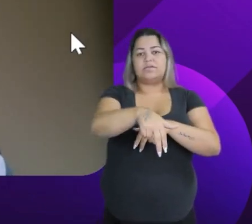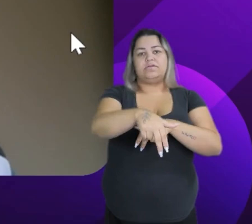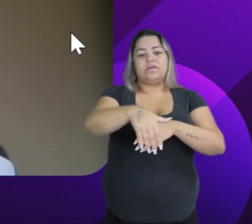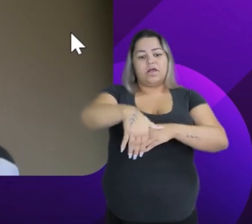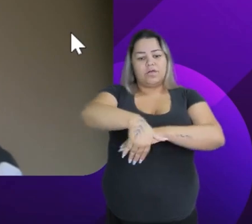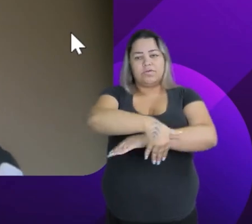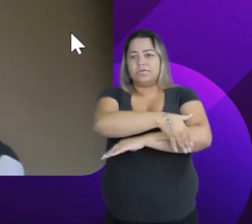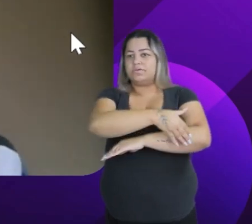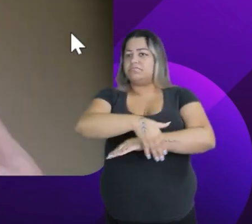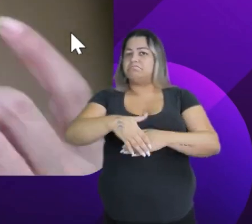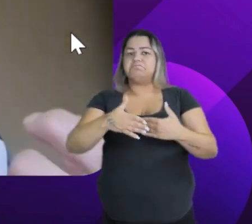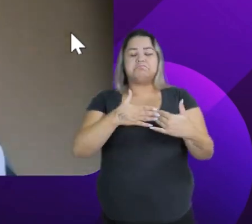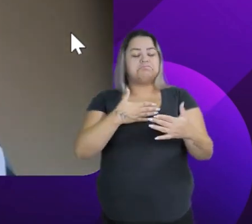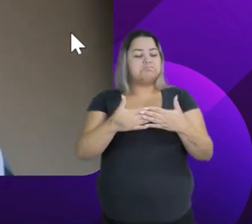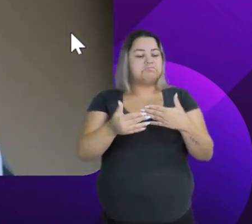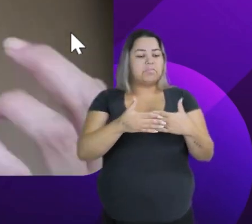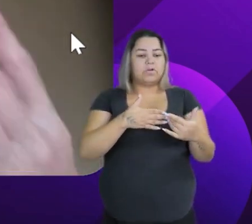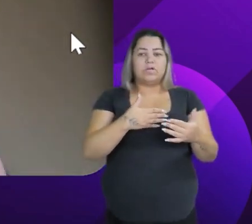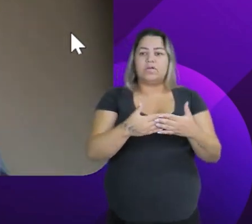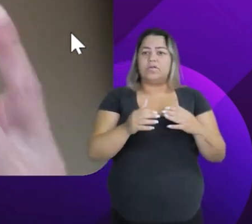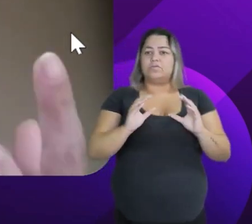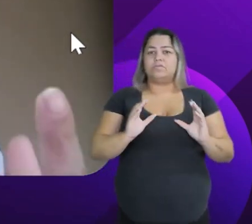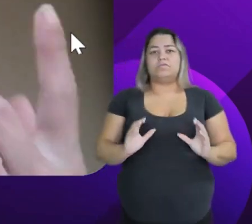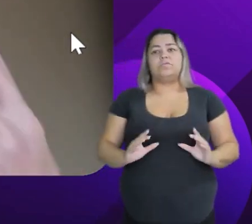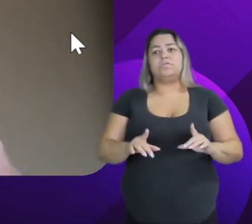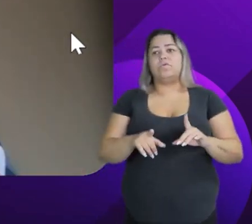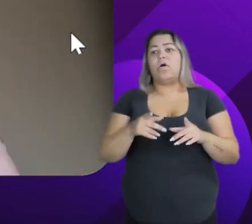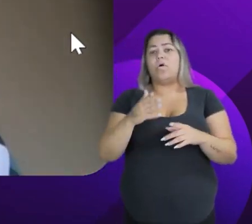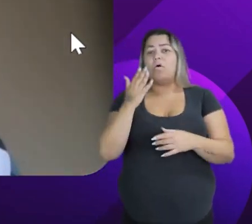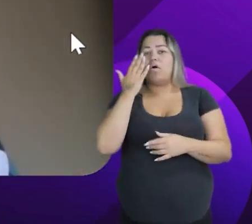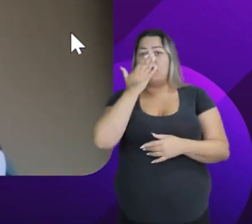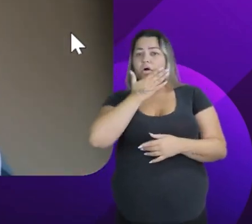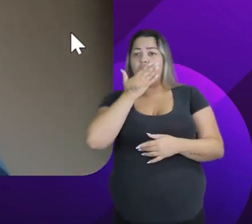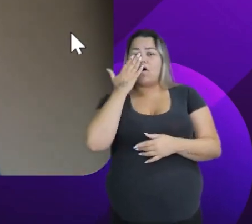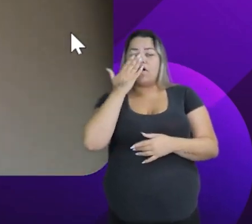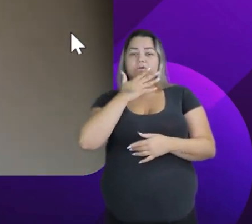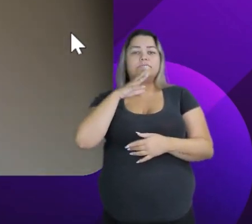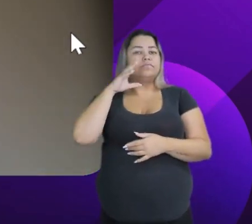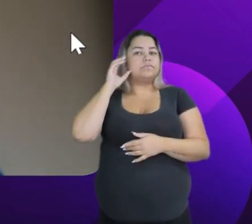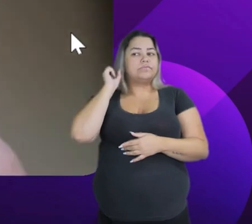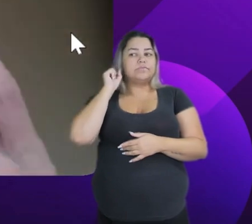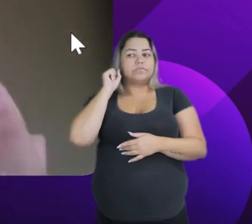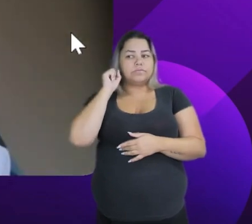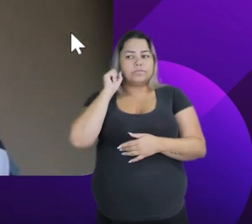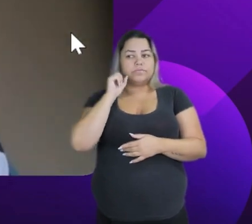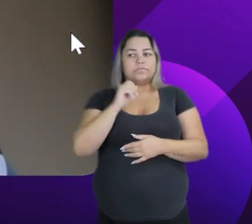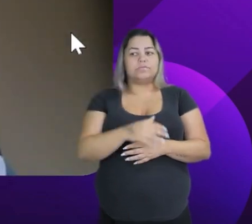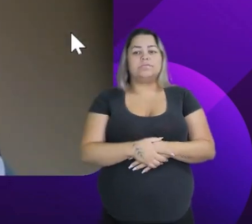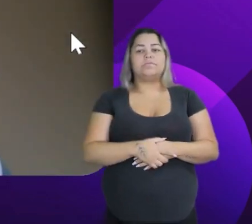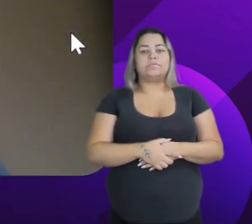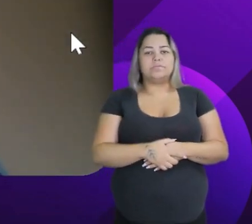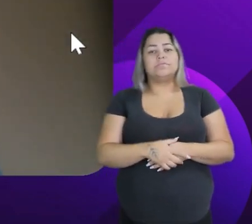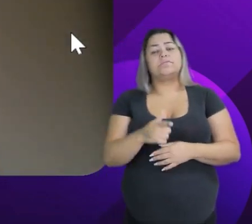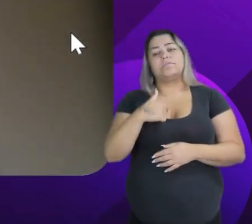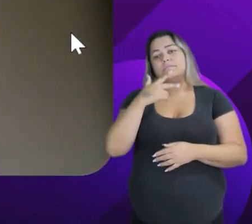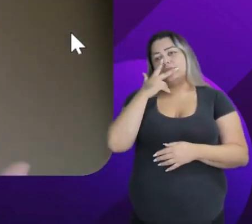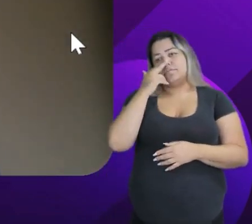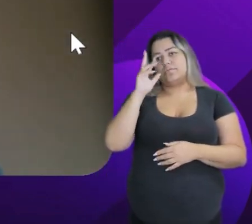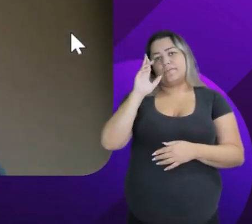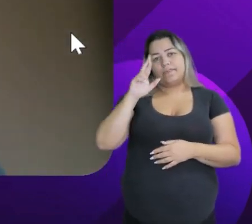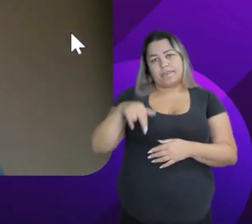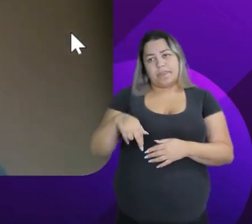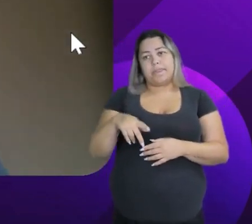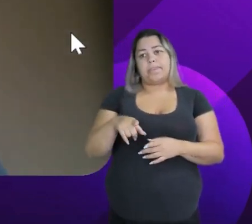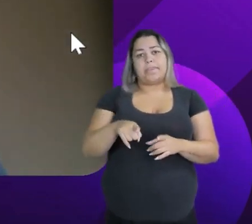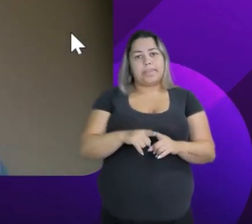independente da sua condição motora ou visual ou sonora, né? Então eu acho que essa reflexão é